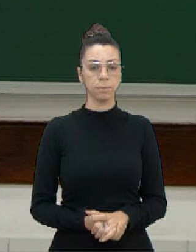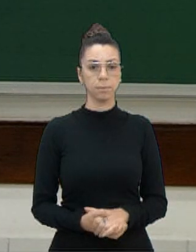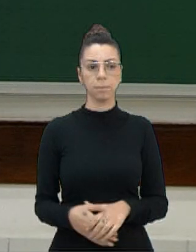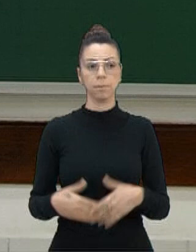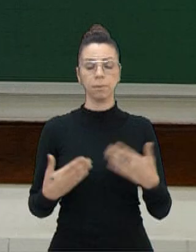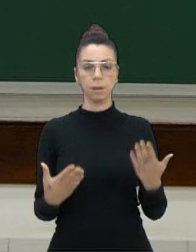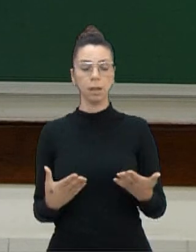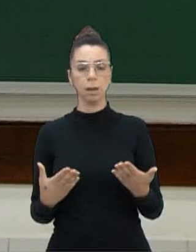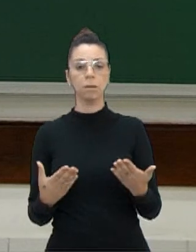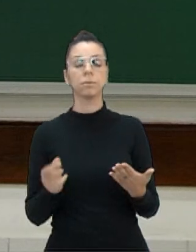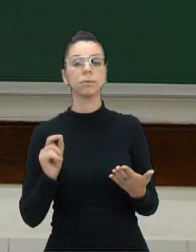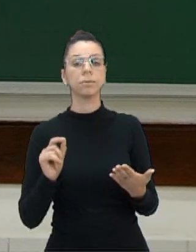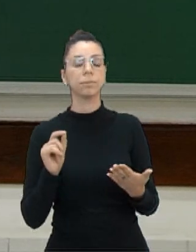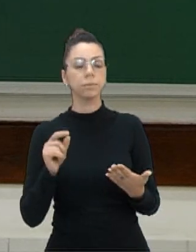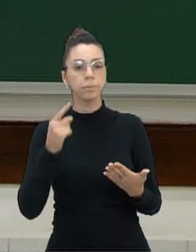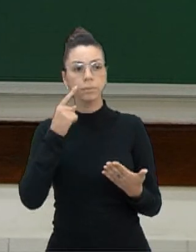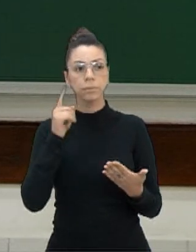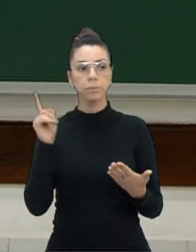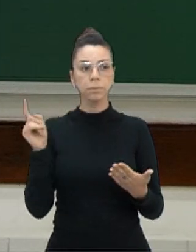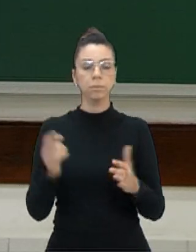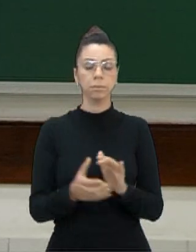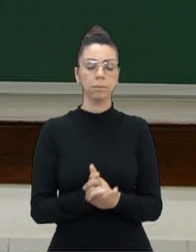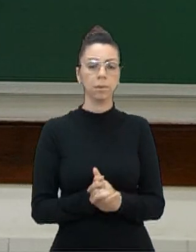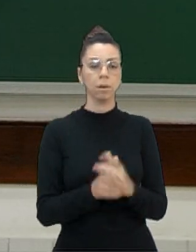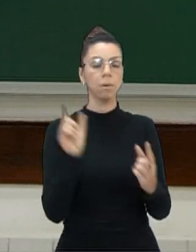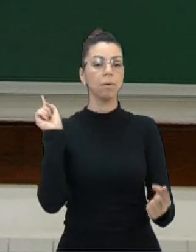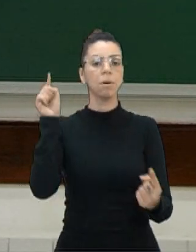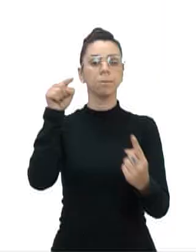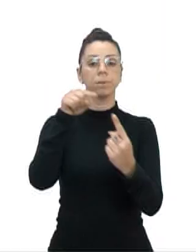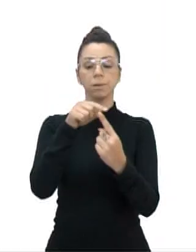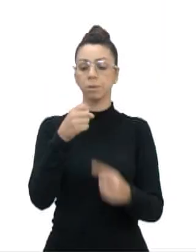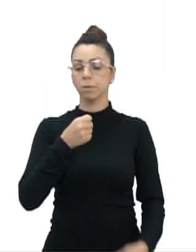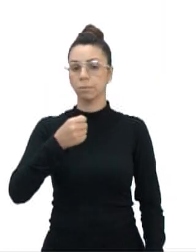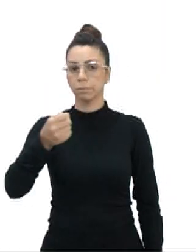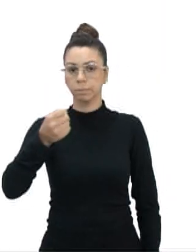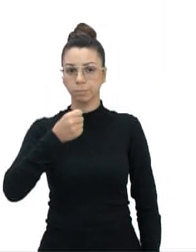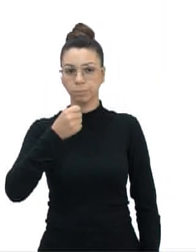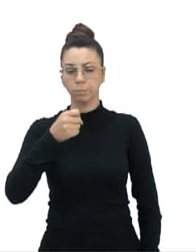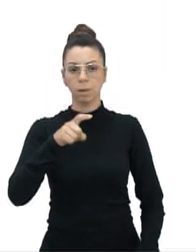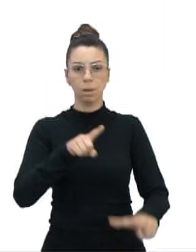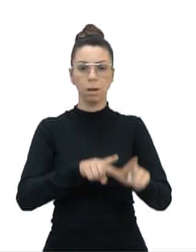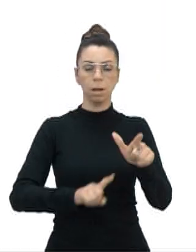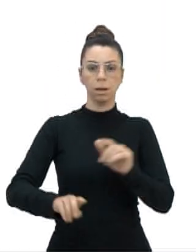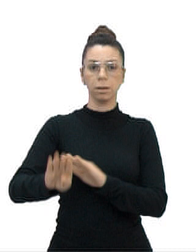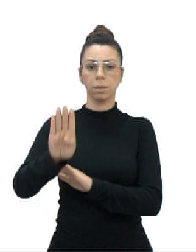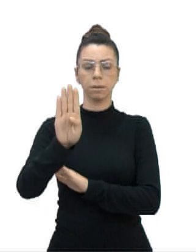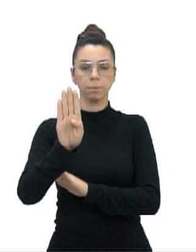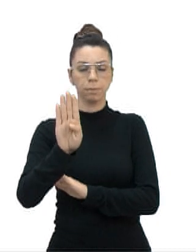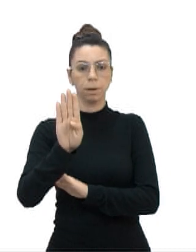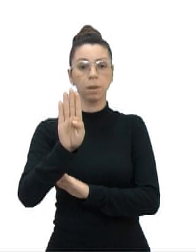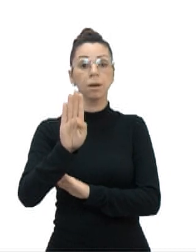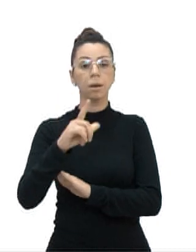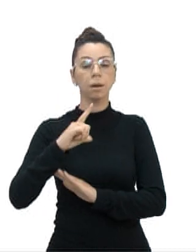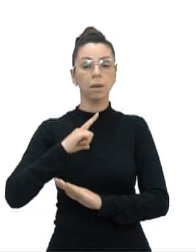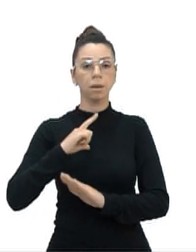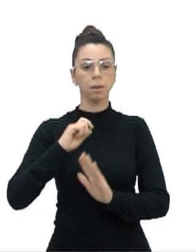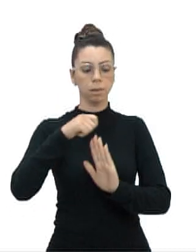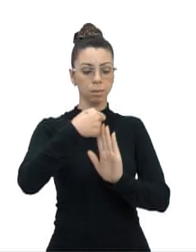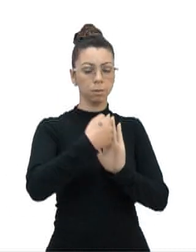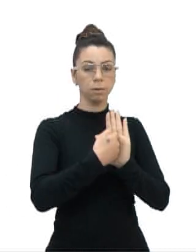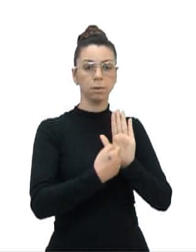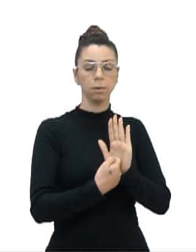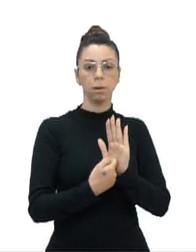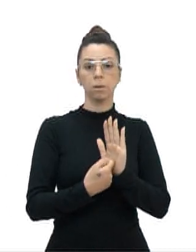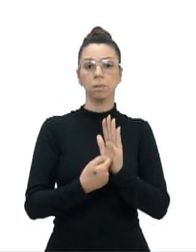Entonces, ¿qué tenemos aquí? La finalidad de un reportaje, su objetivo, es un texto informativo. Aqui disse como